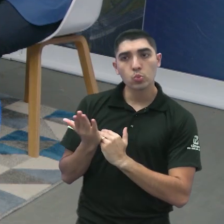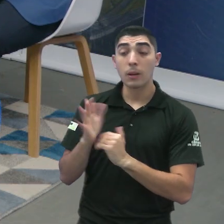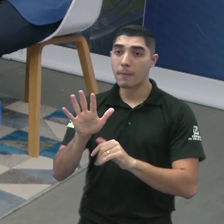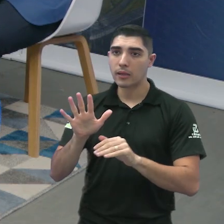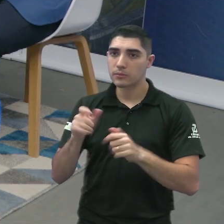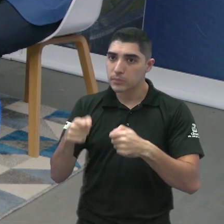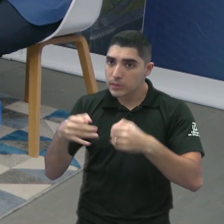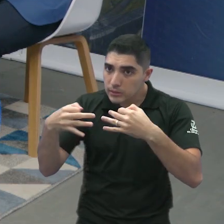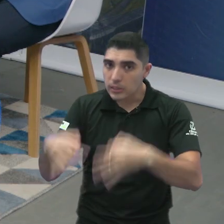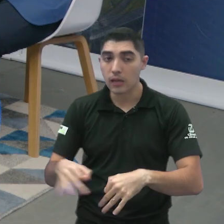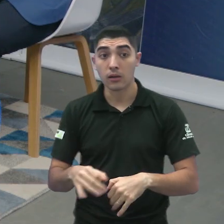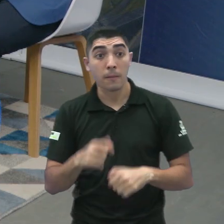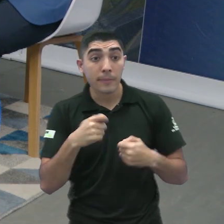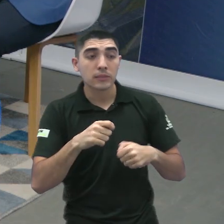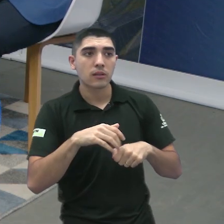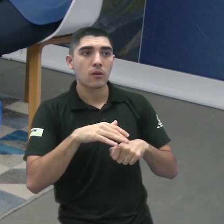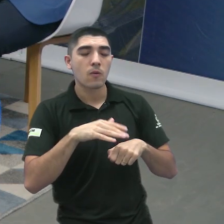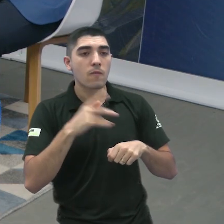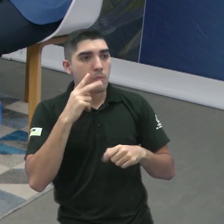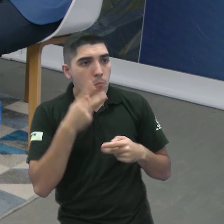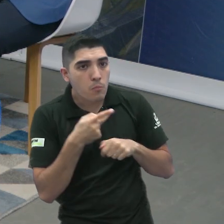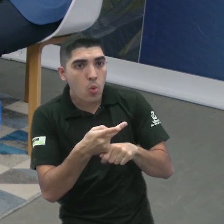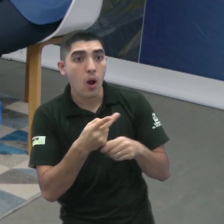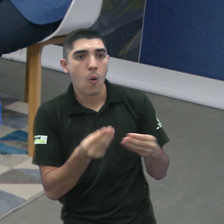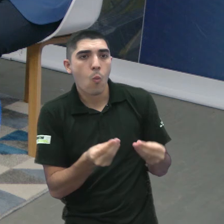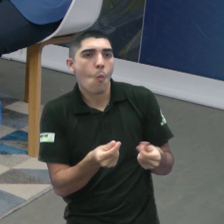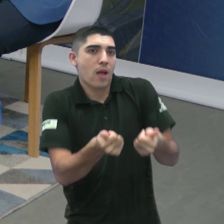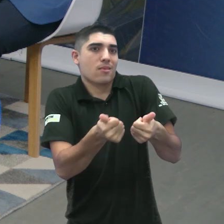correta, gente? Qualificada e não se